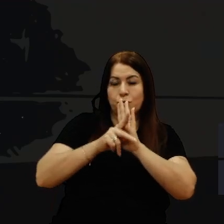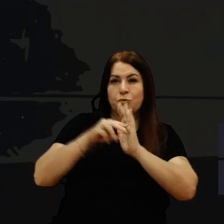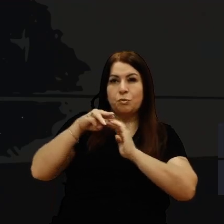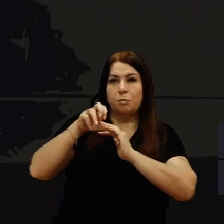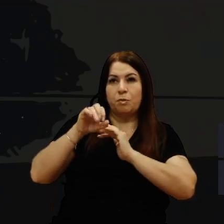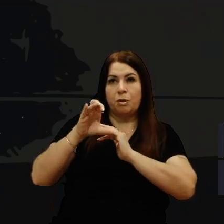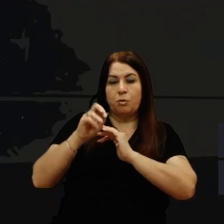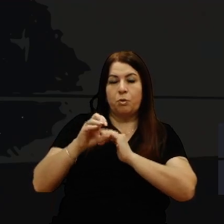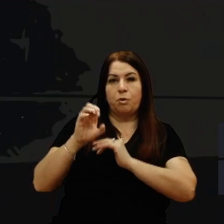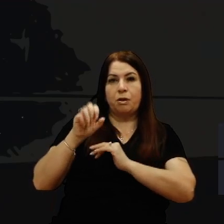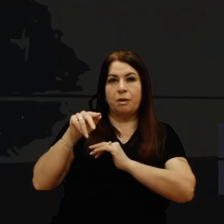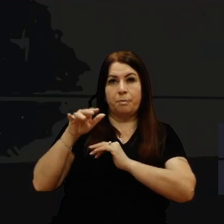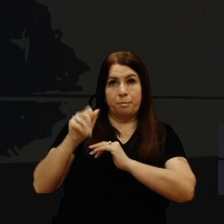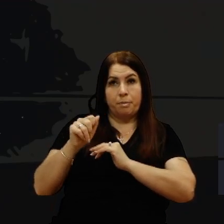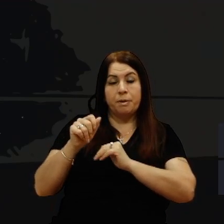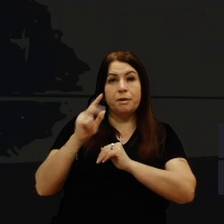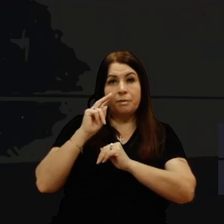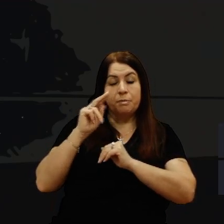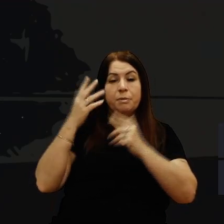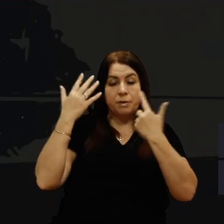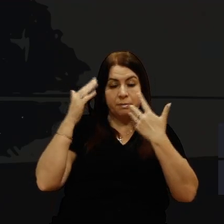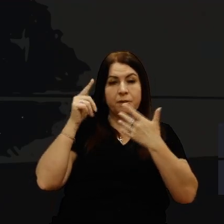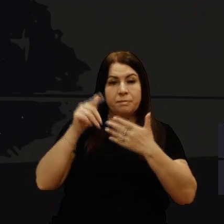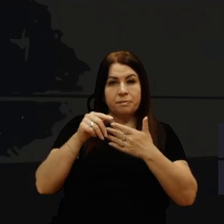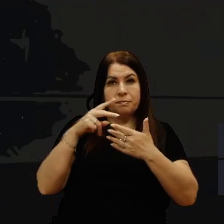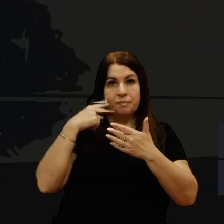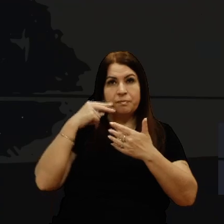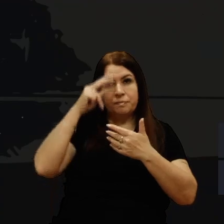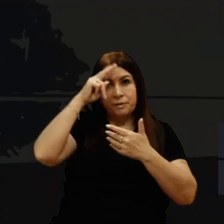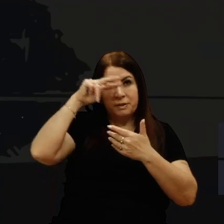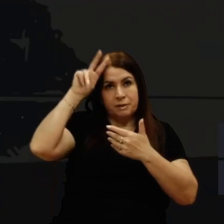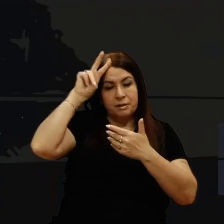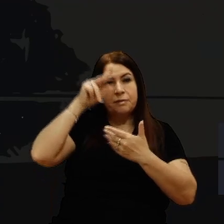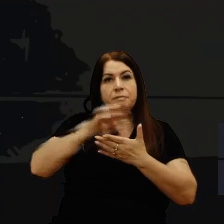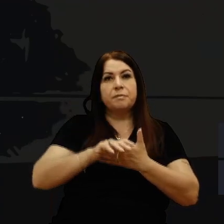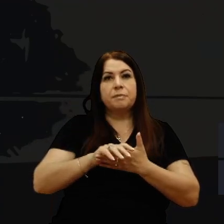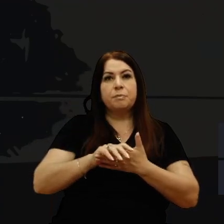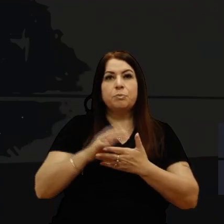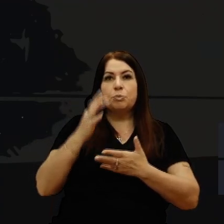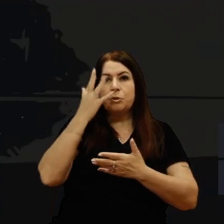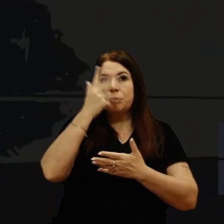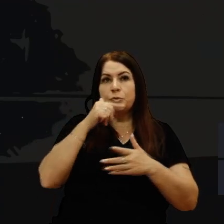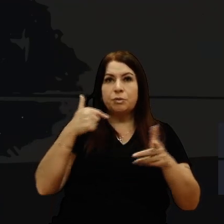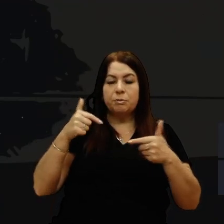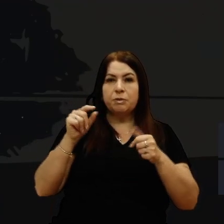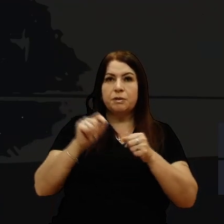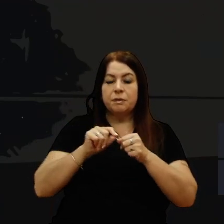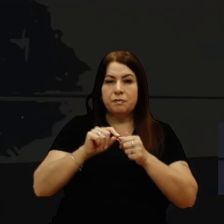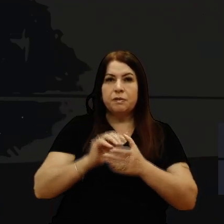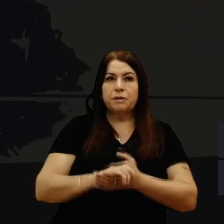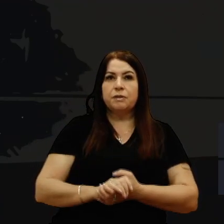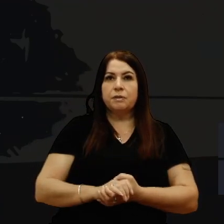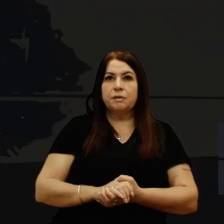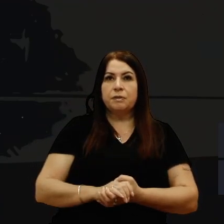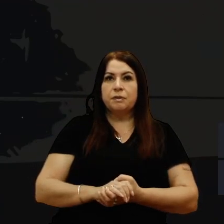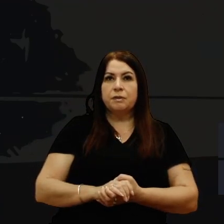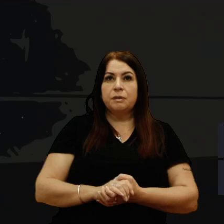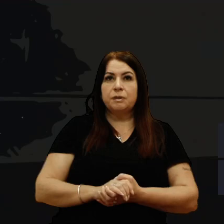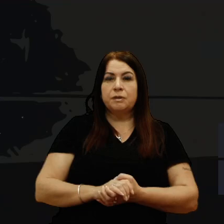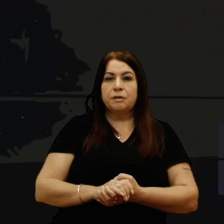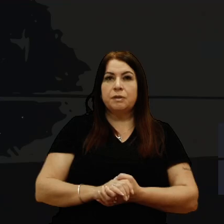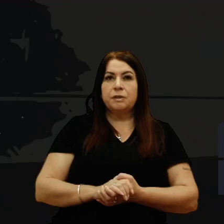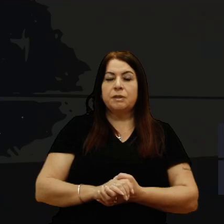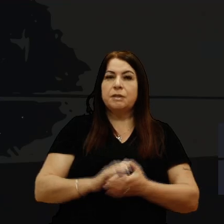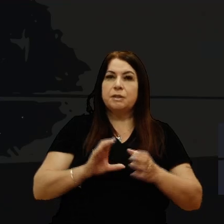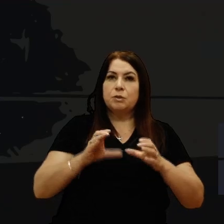Microempra, o qual eu quero lhe parabenizar, vereador Edson, pelo brilhante trabalho que tem feito na frente dessa